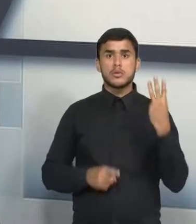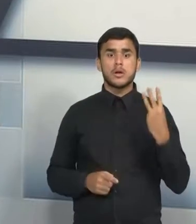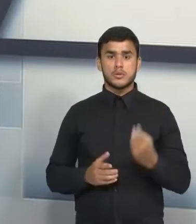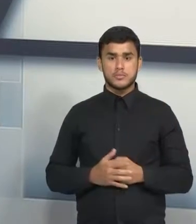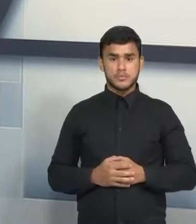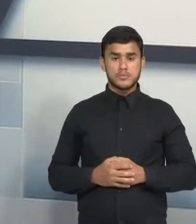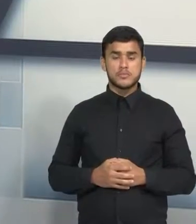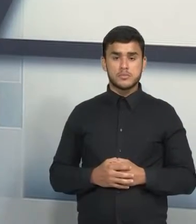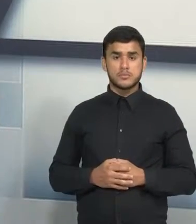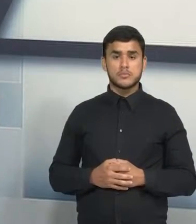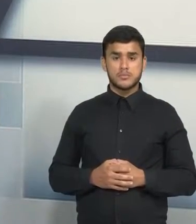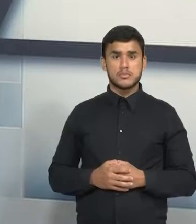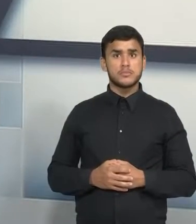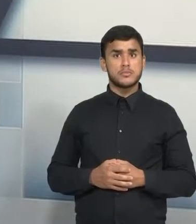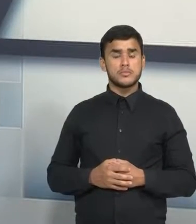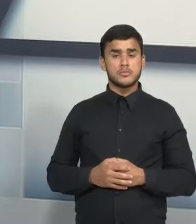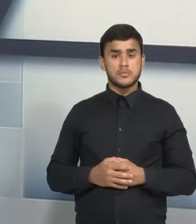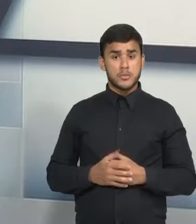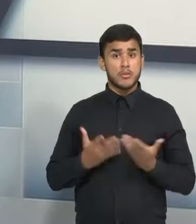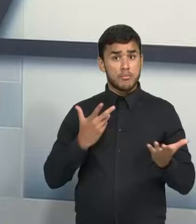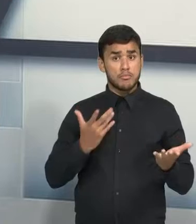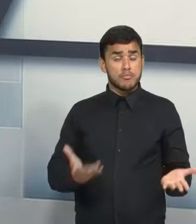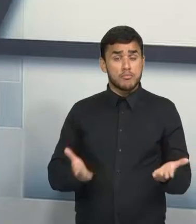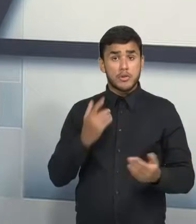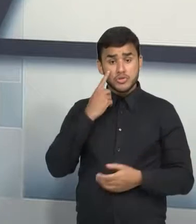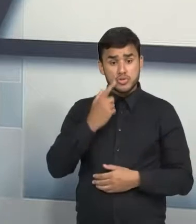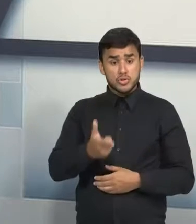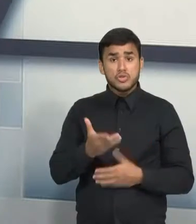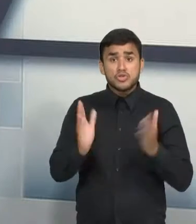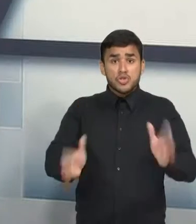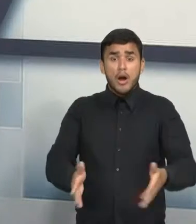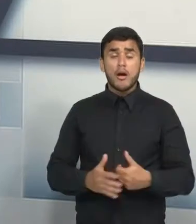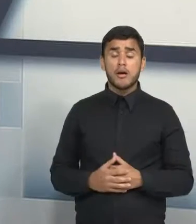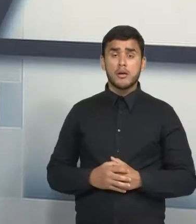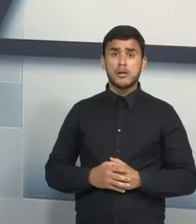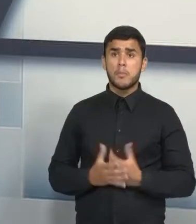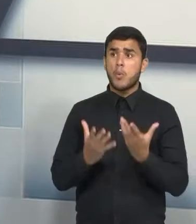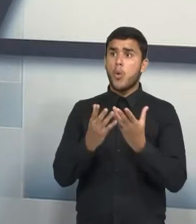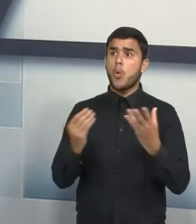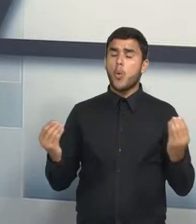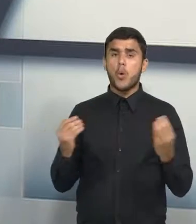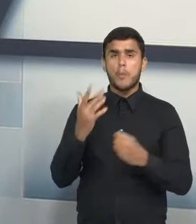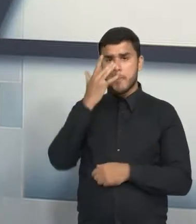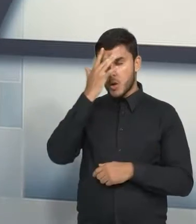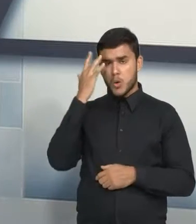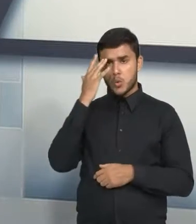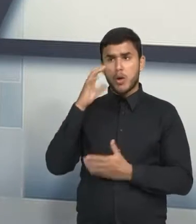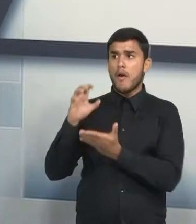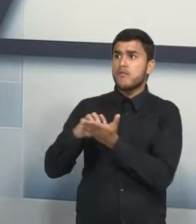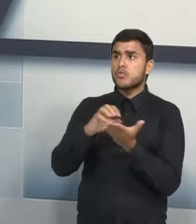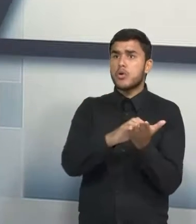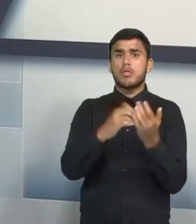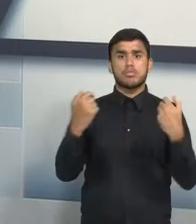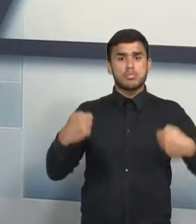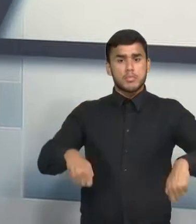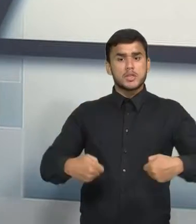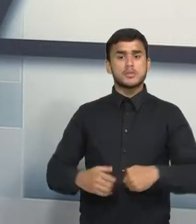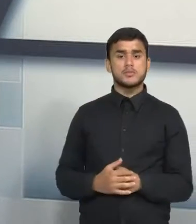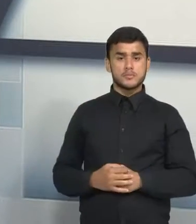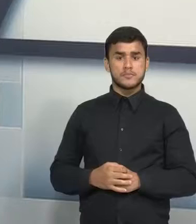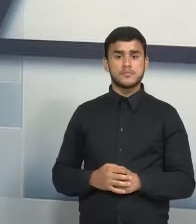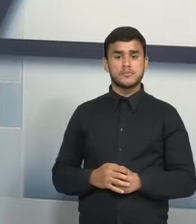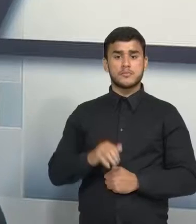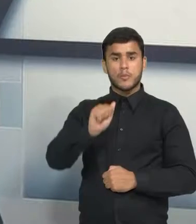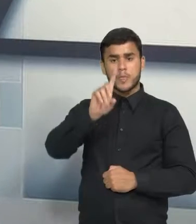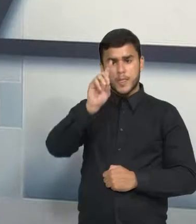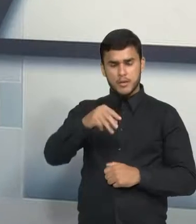estudando e policial entrando na academia. Todo e qualquer dinheiro desse estado que é economizado, com a administração